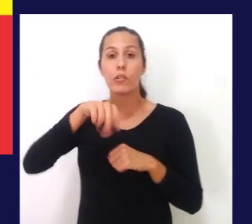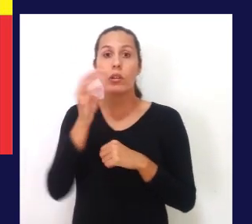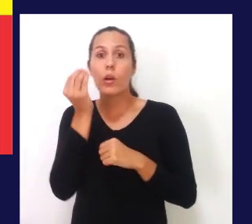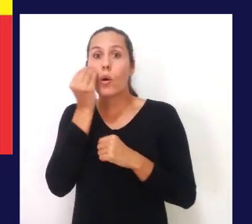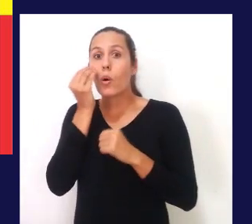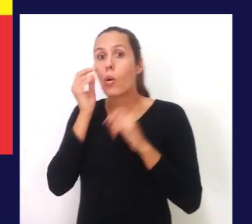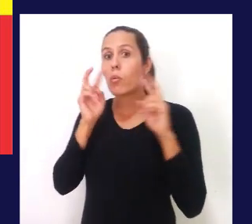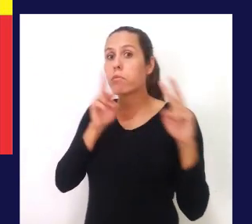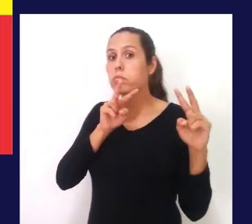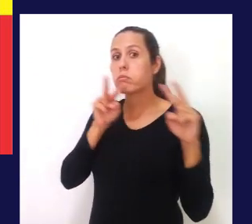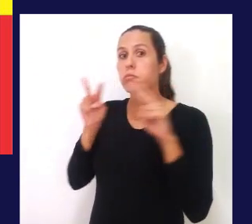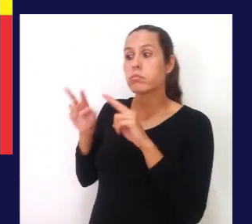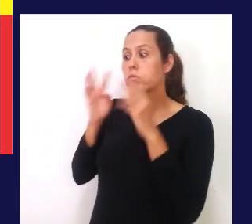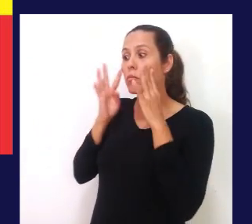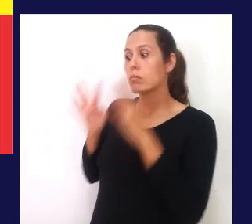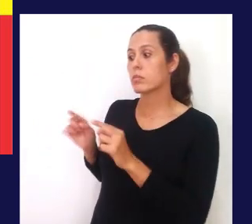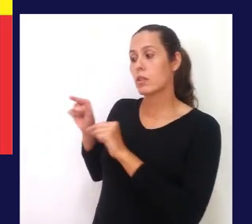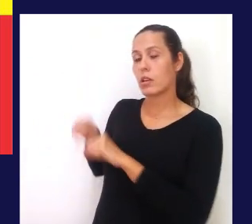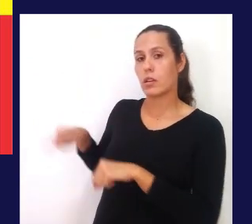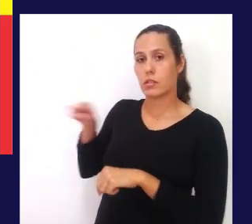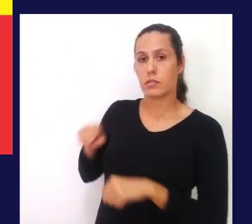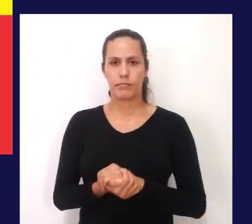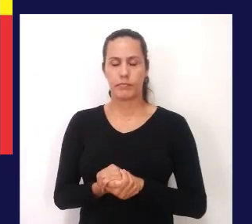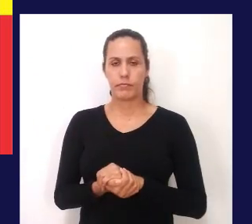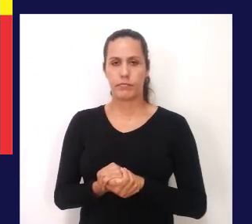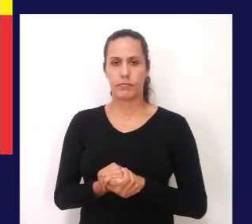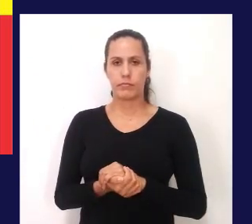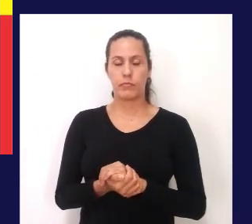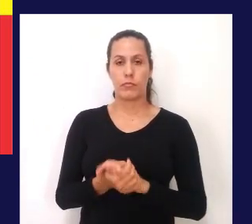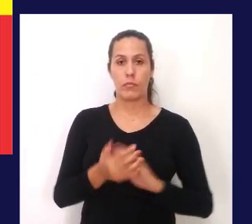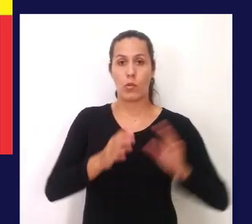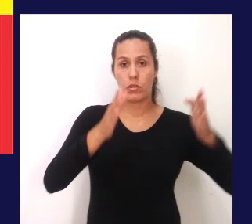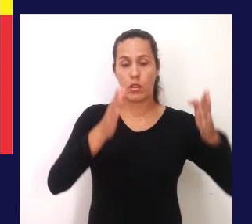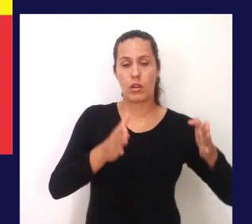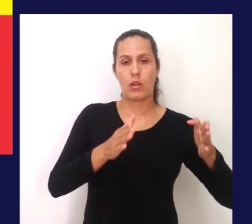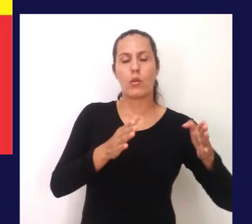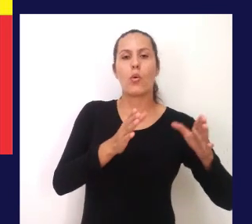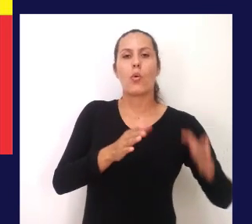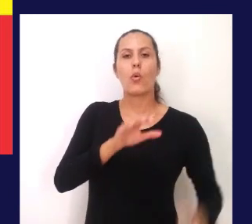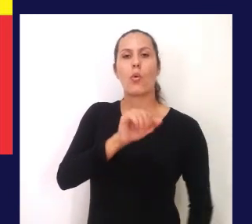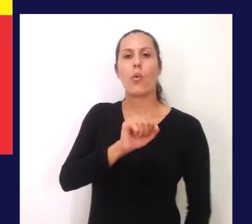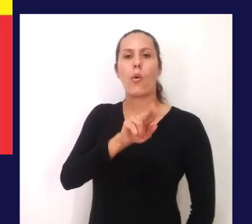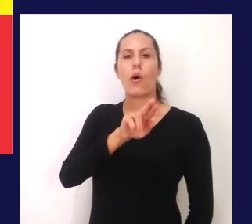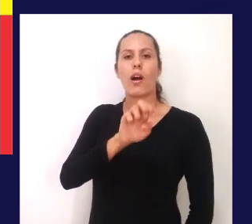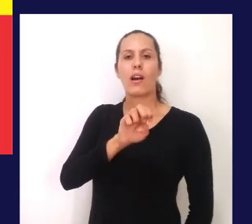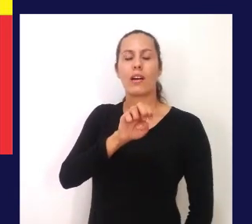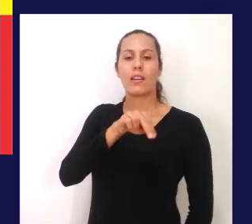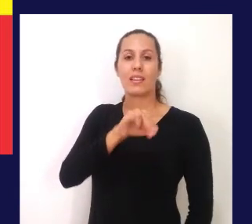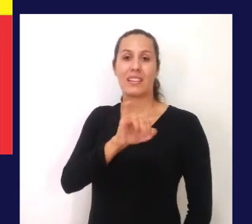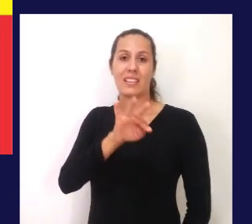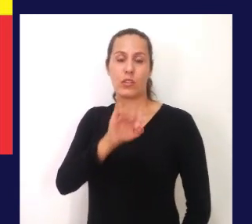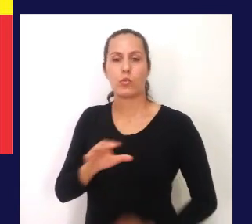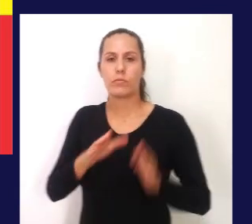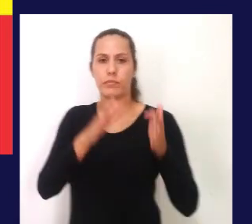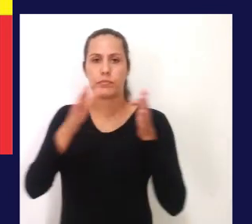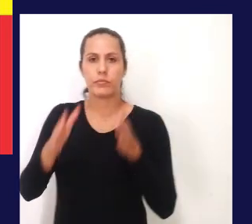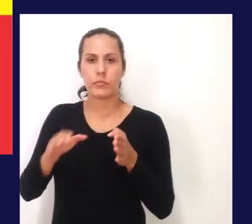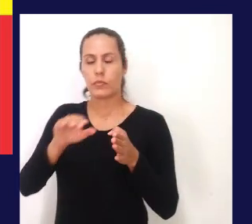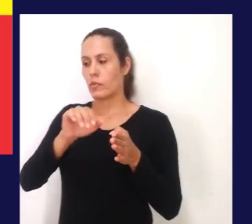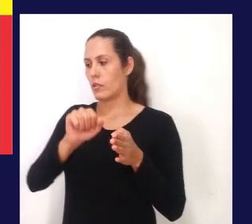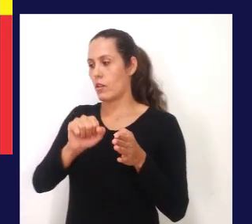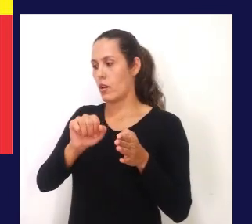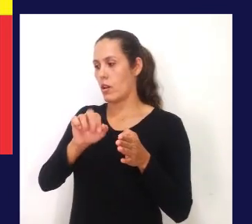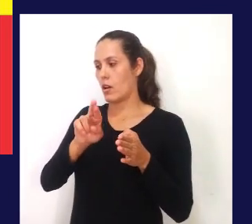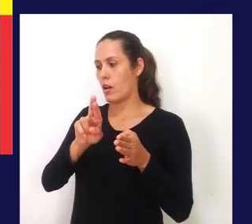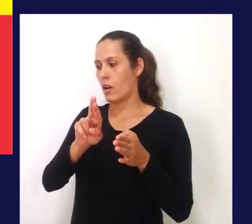vocês observassem esses exemplos. Eu tenho o arenito, eu tenho o argilito e